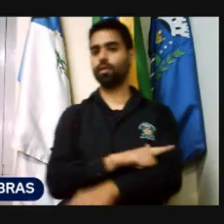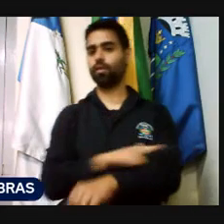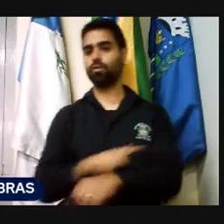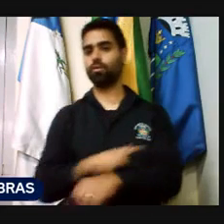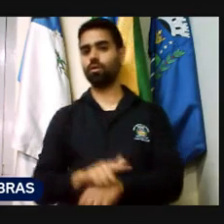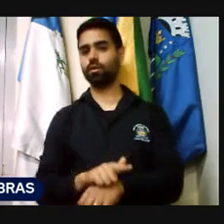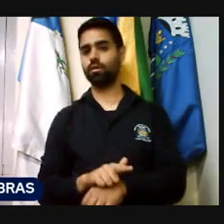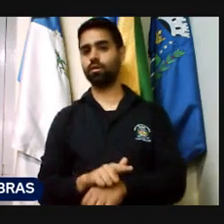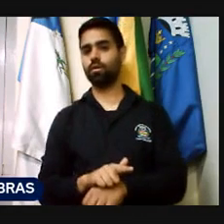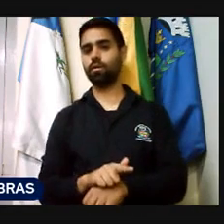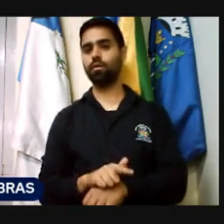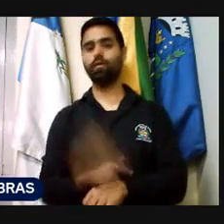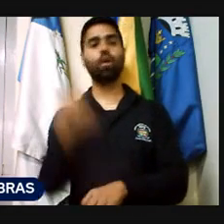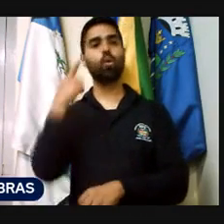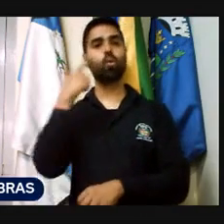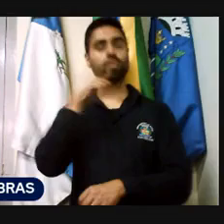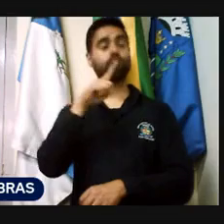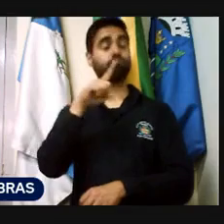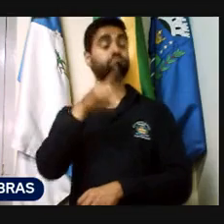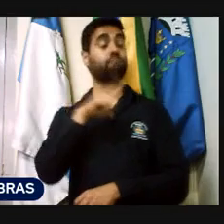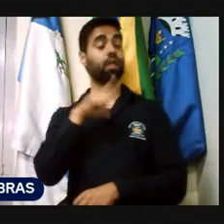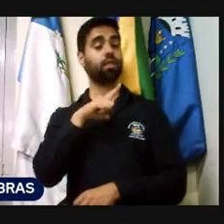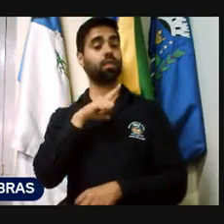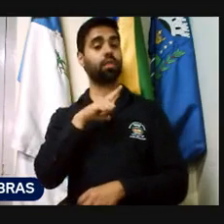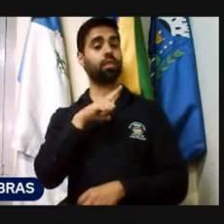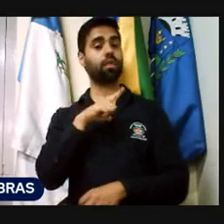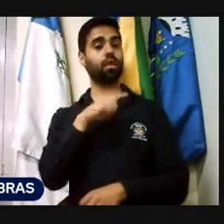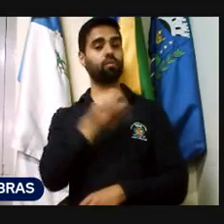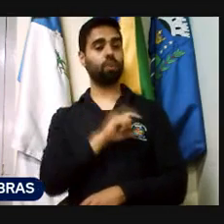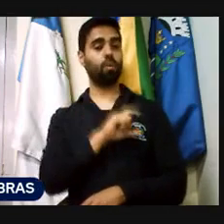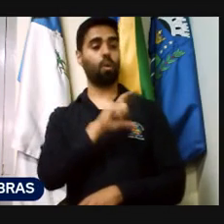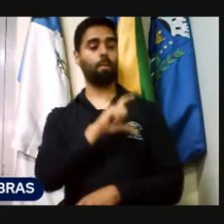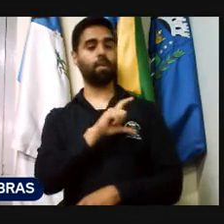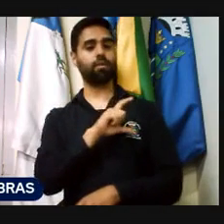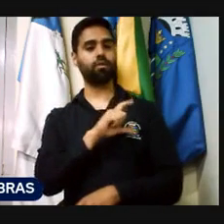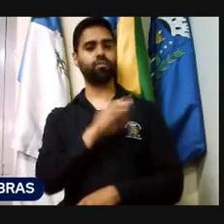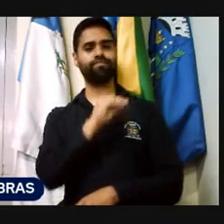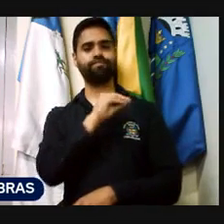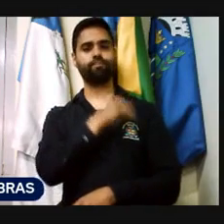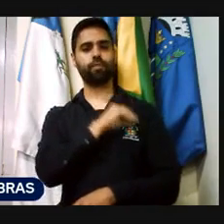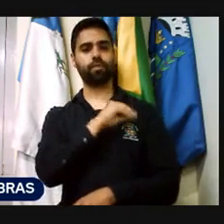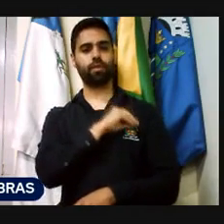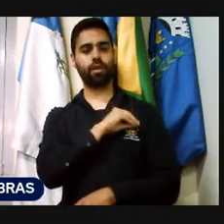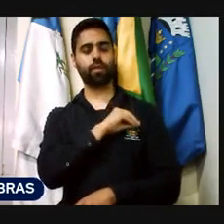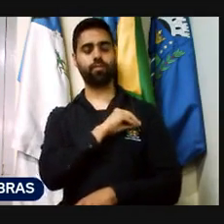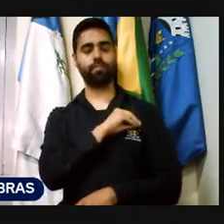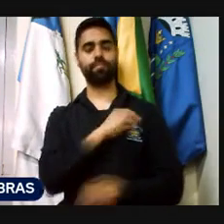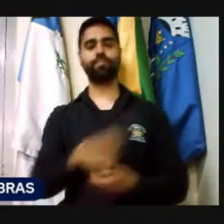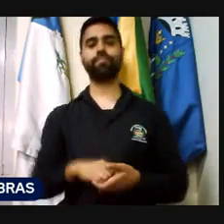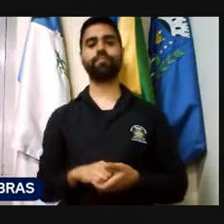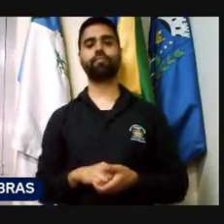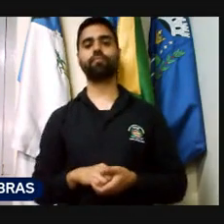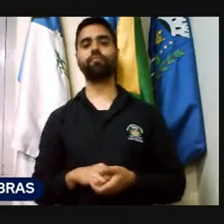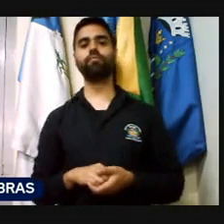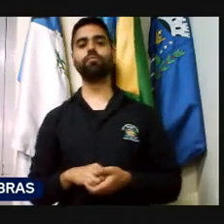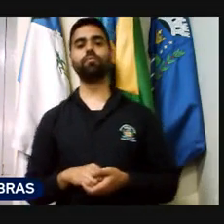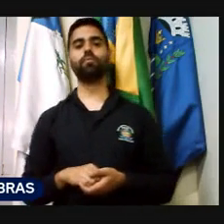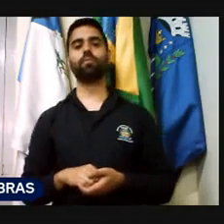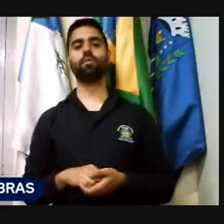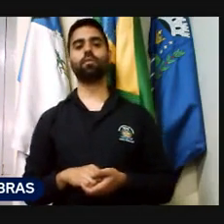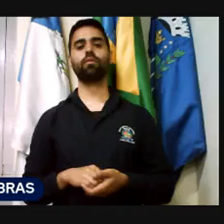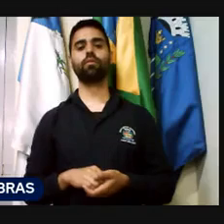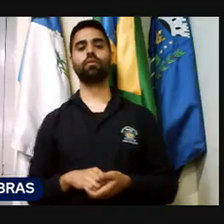educação vão ser contemplados com essa regularização, digamos assim, né, essa recomposição